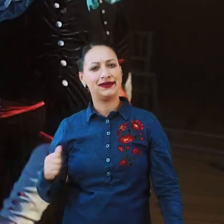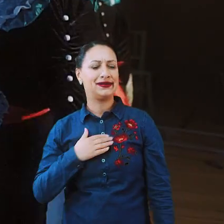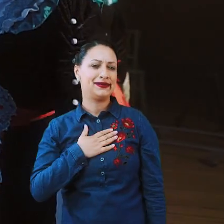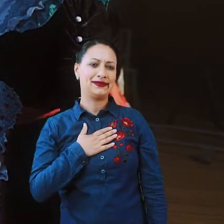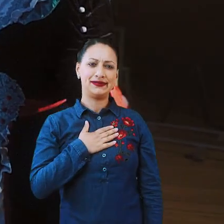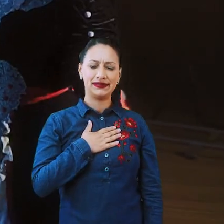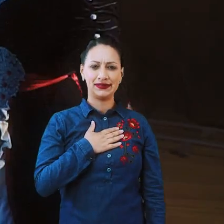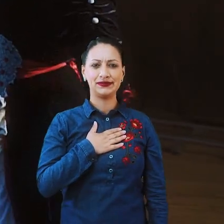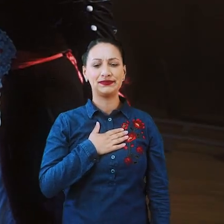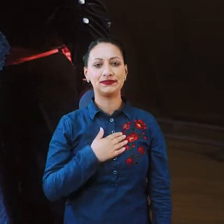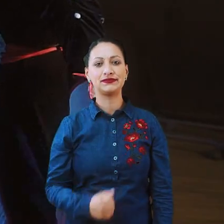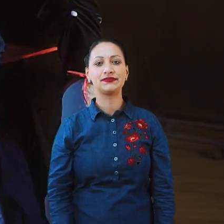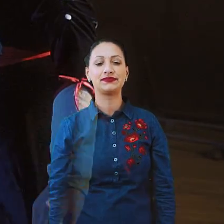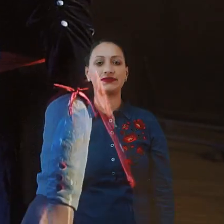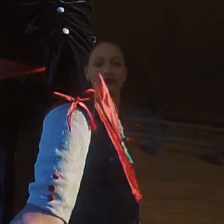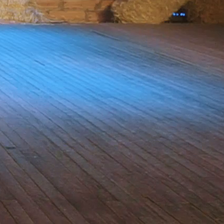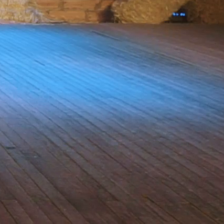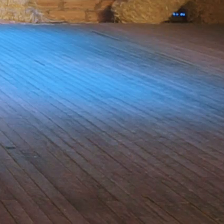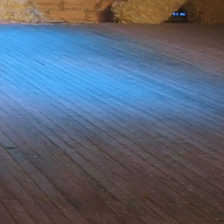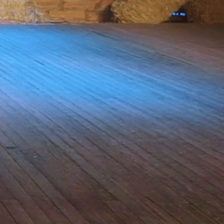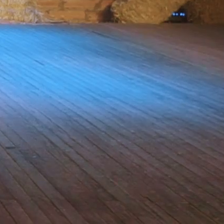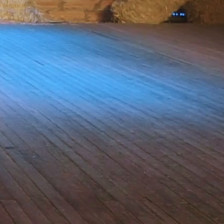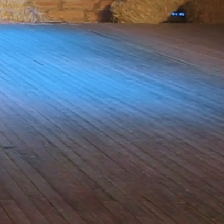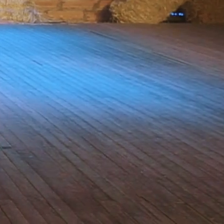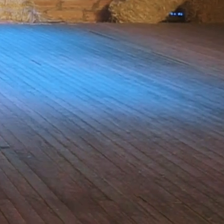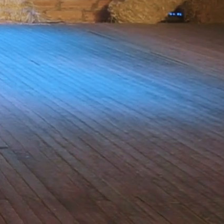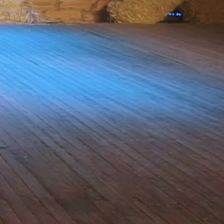amanhecer, ai. Serra e trava!